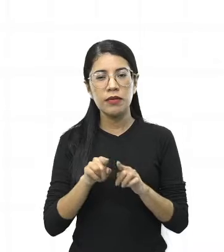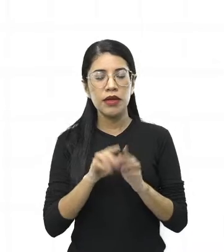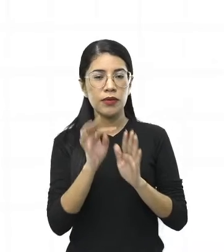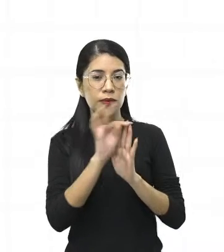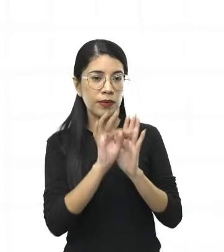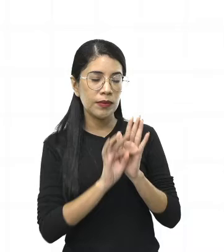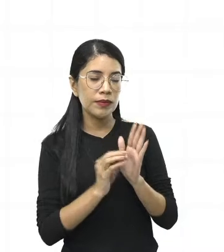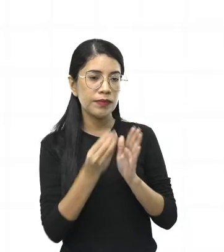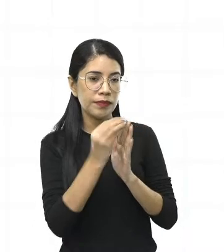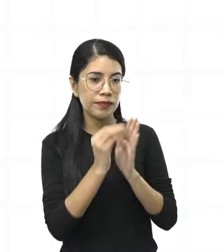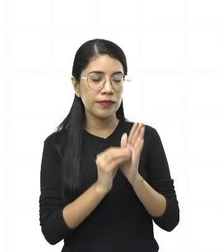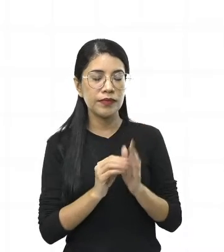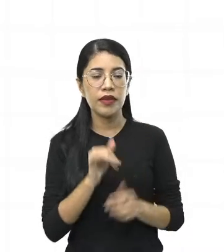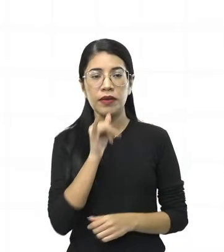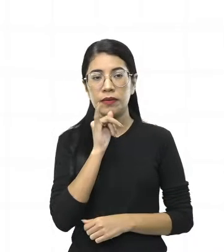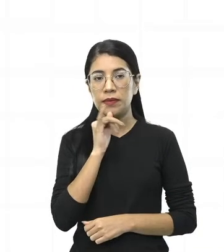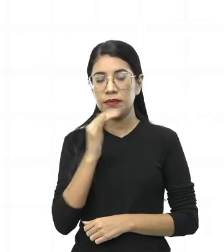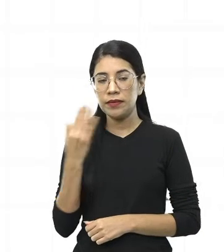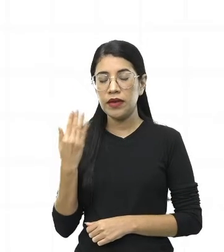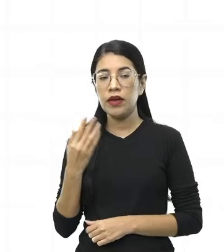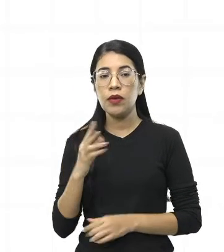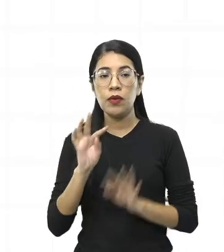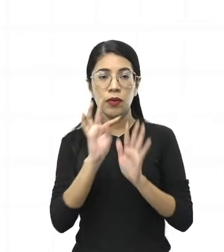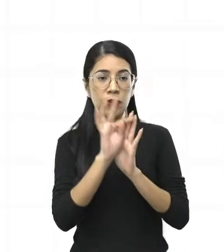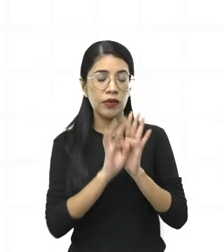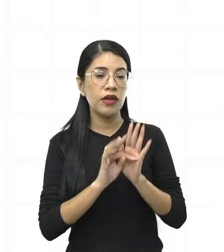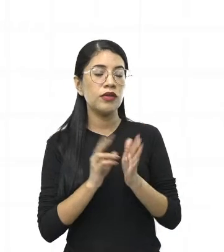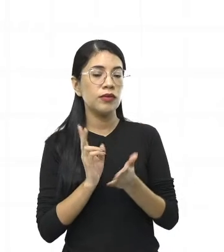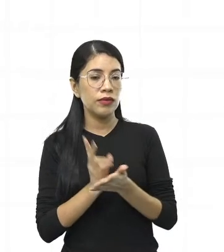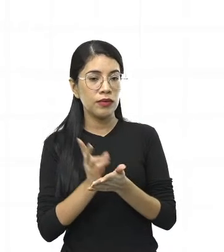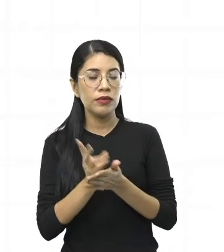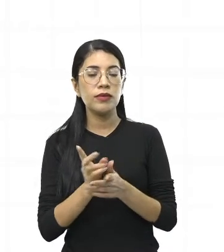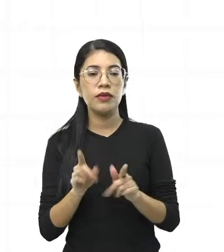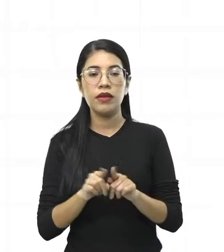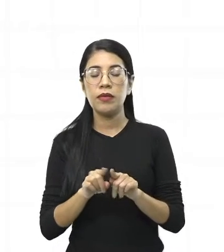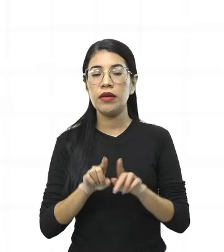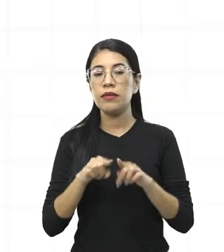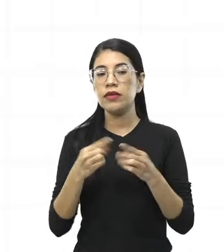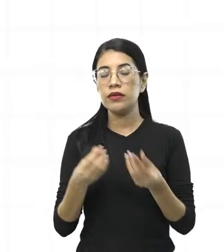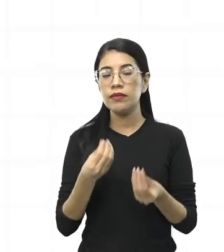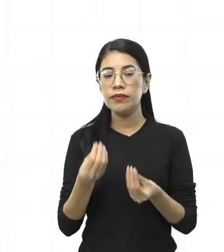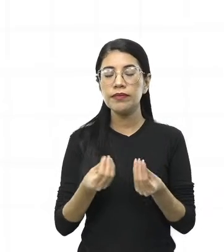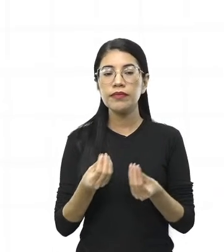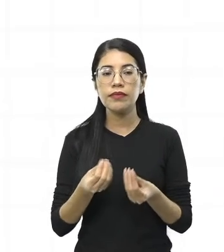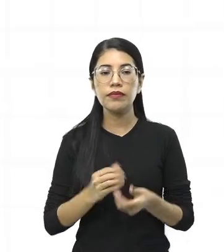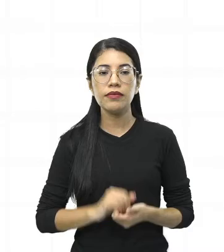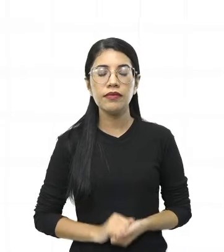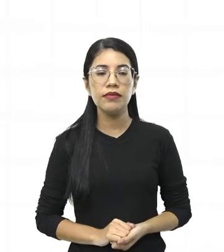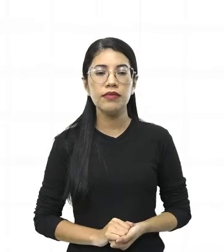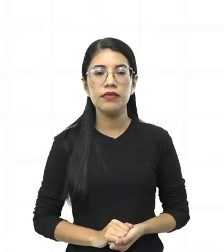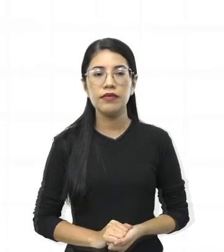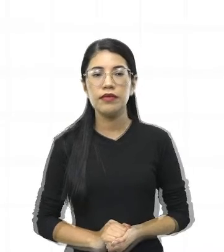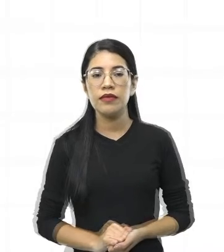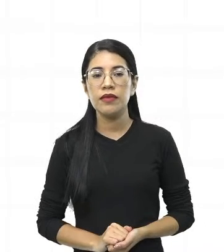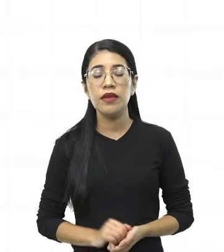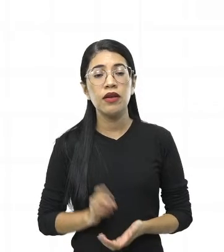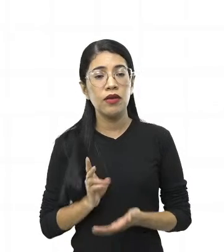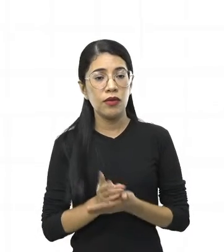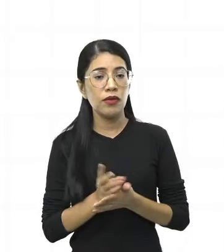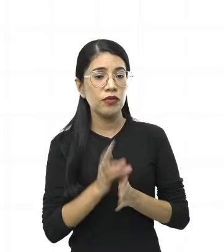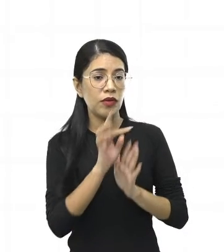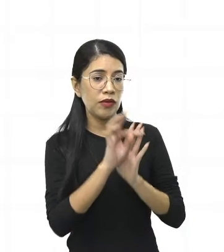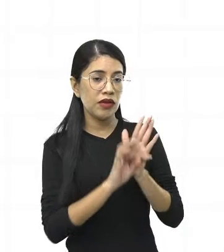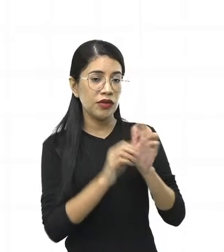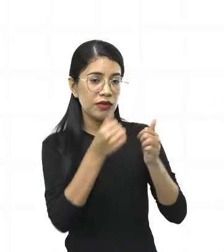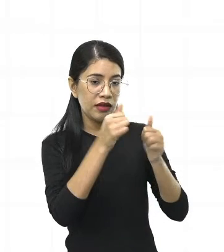continuar vendo aí o mesmo texto, mas de forma Vamos continuar vendo o mesmo texto, né,